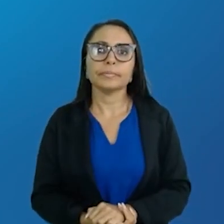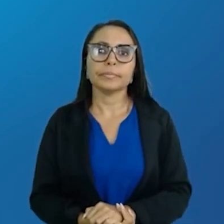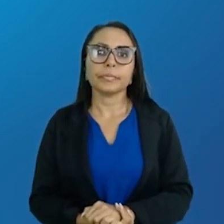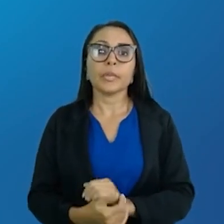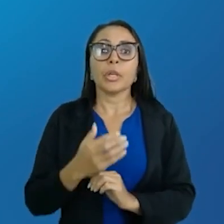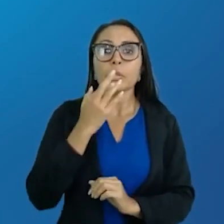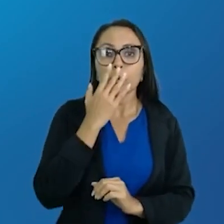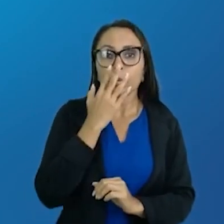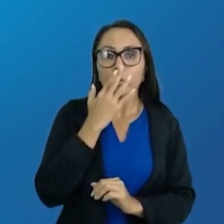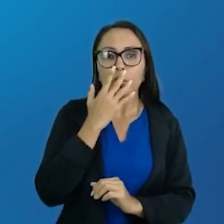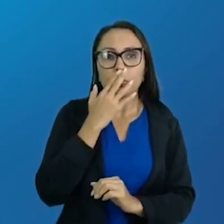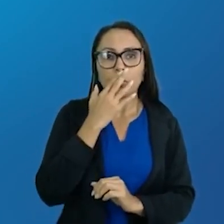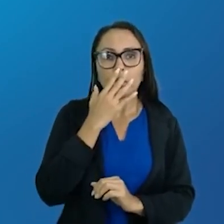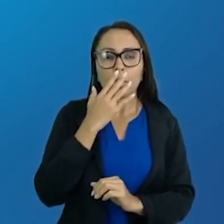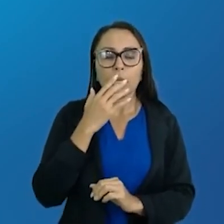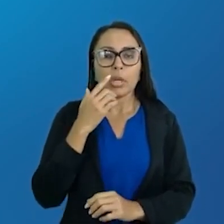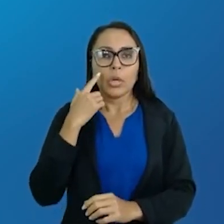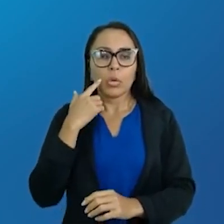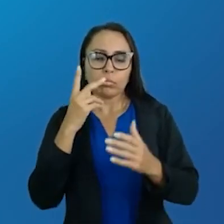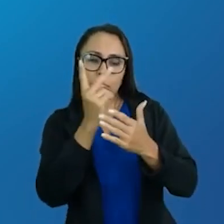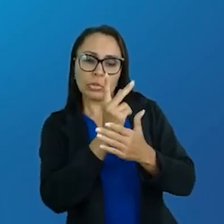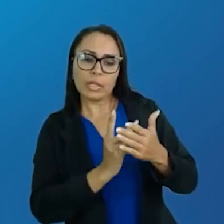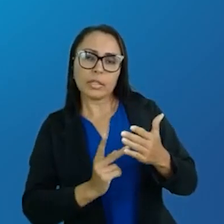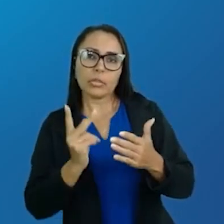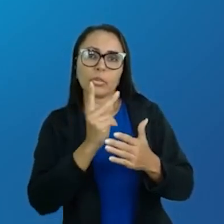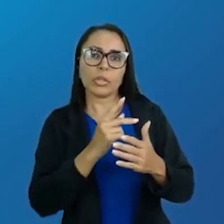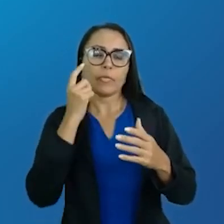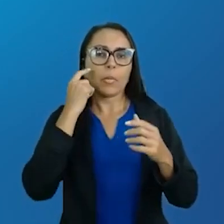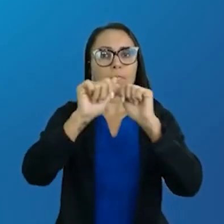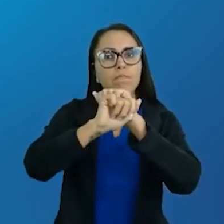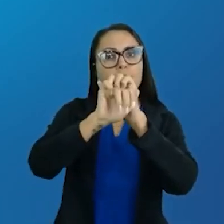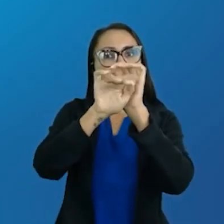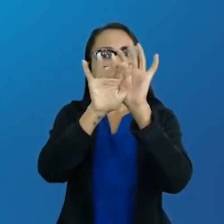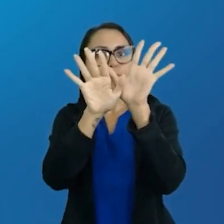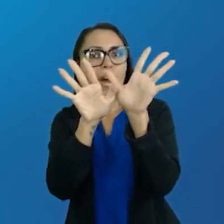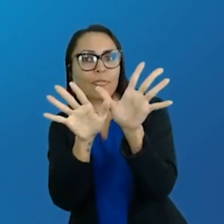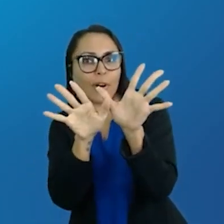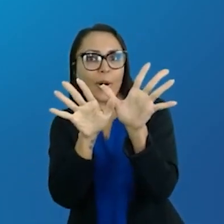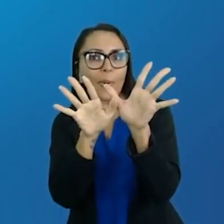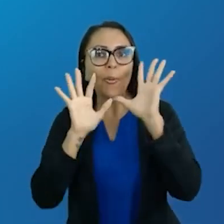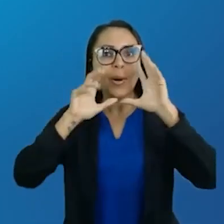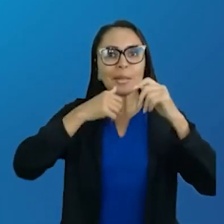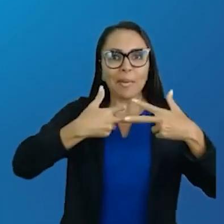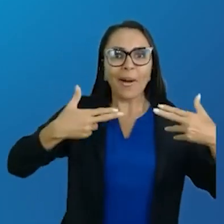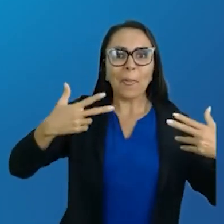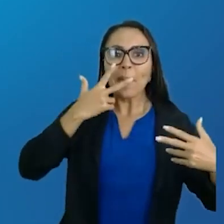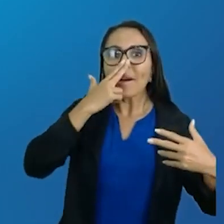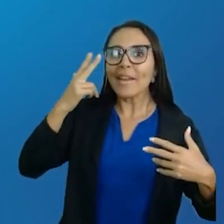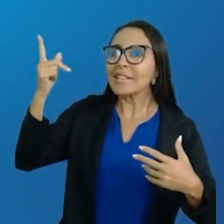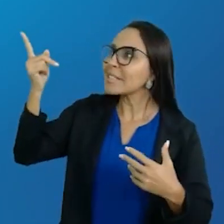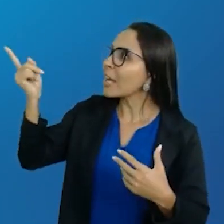cores, que com o desenho central, ela forma um pavão. Só que, tipo, não há um pavão de fato aí. Você está vendo porque